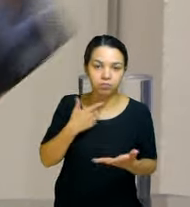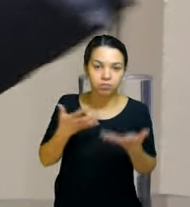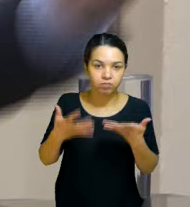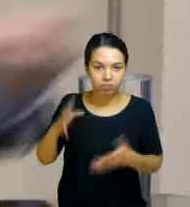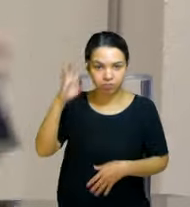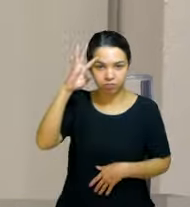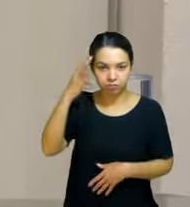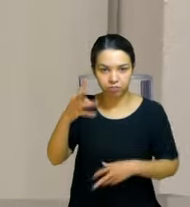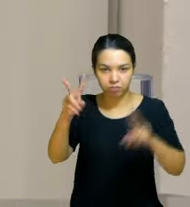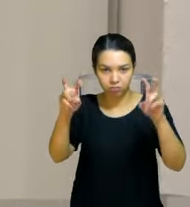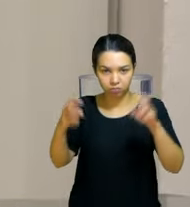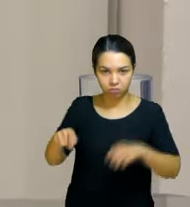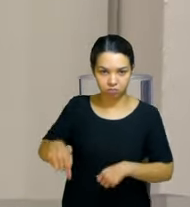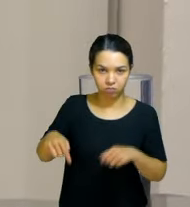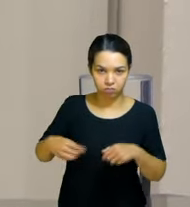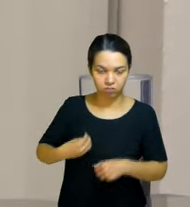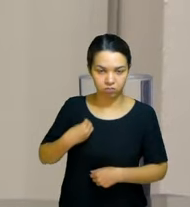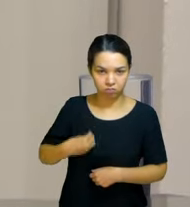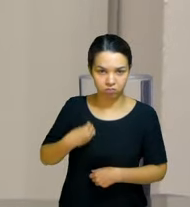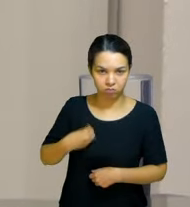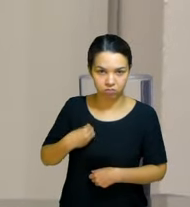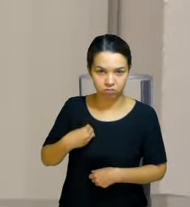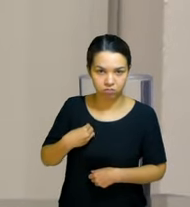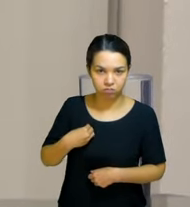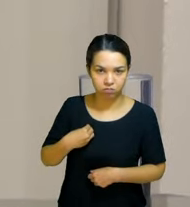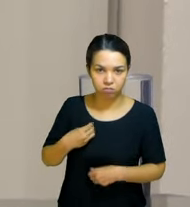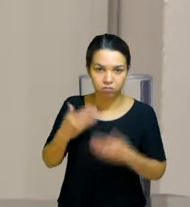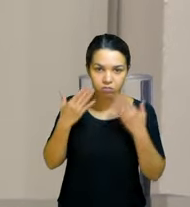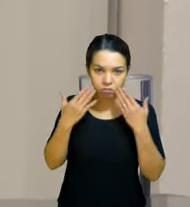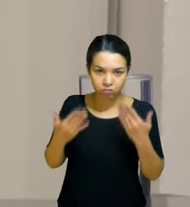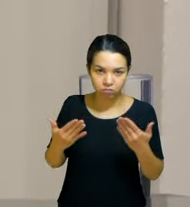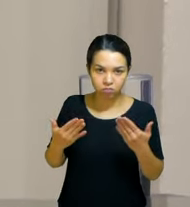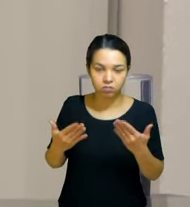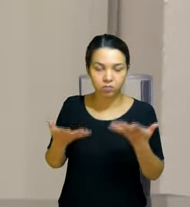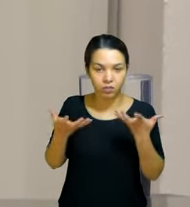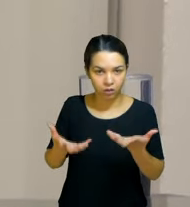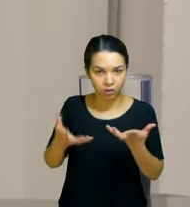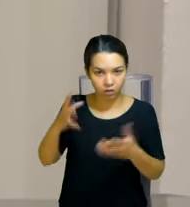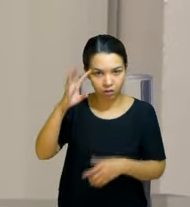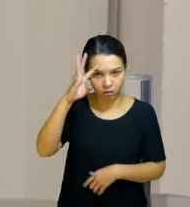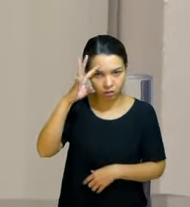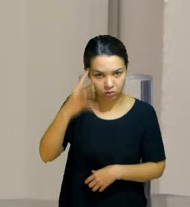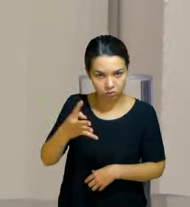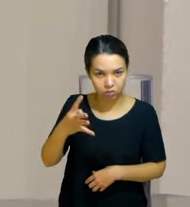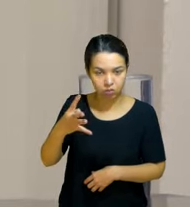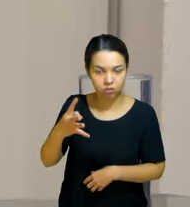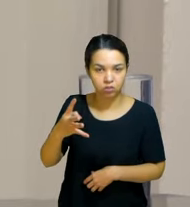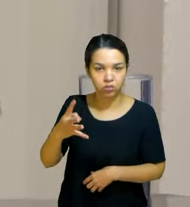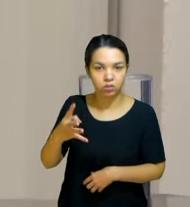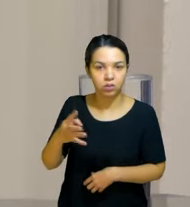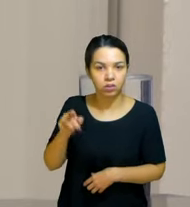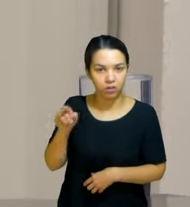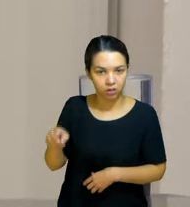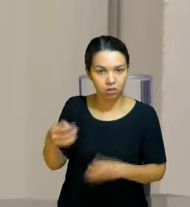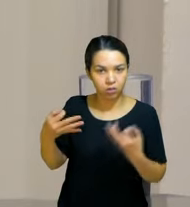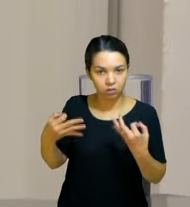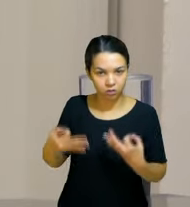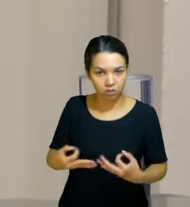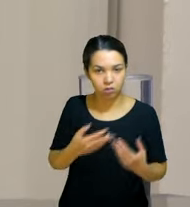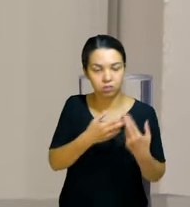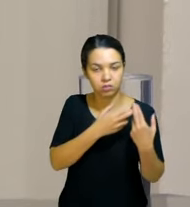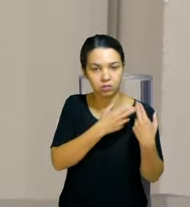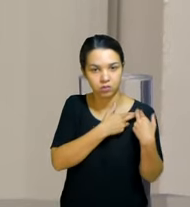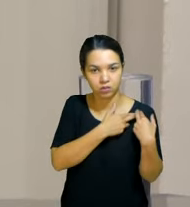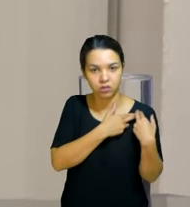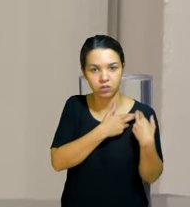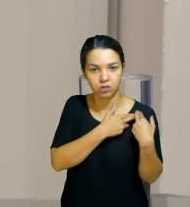assunto, de estar aqui presente, já demonstrou que quer resolver o assunto. Ele é uma pessoa austera, uma pessoa responsável,